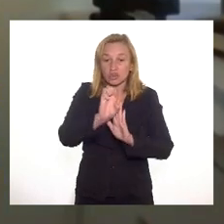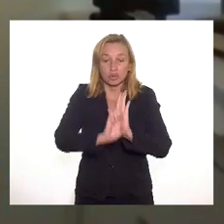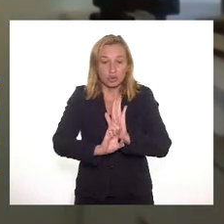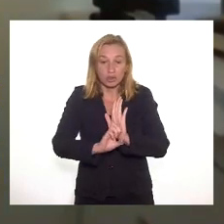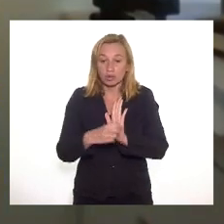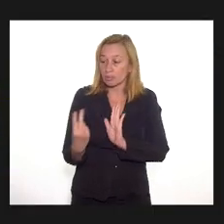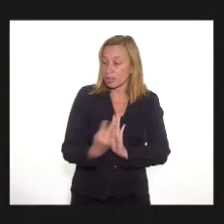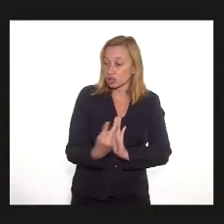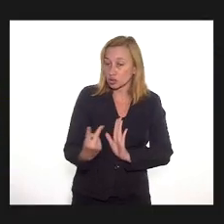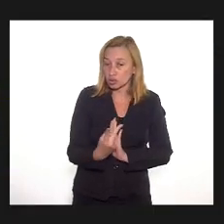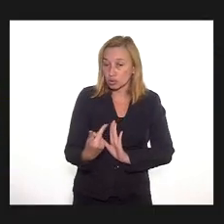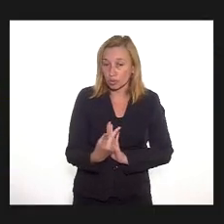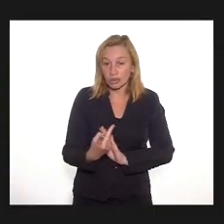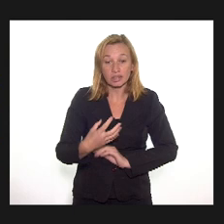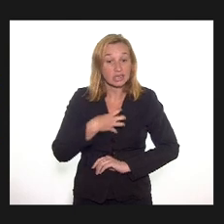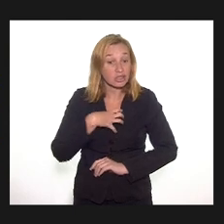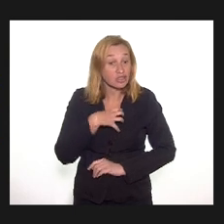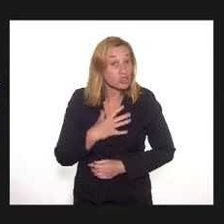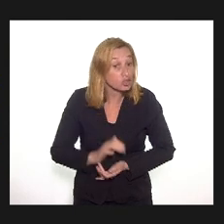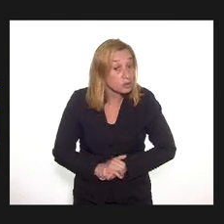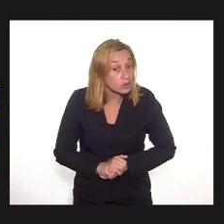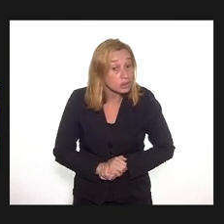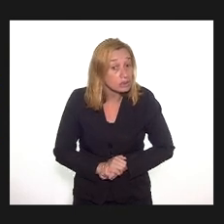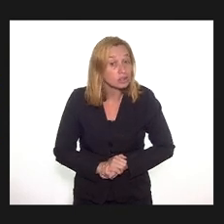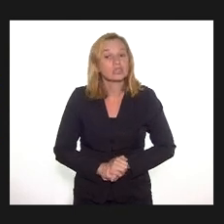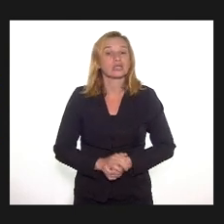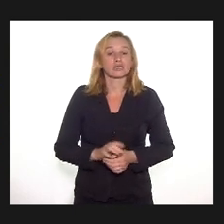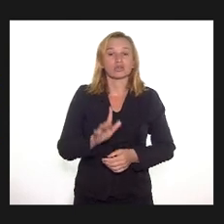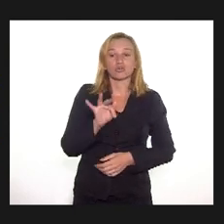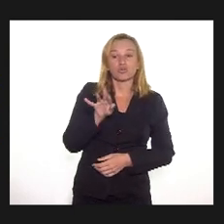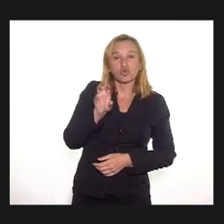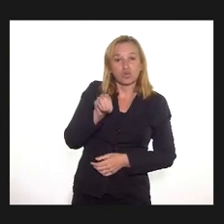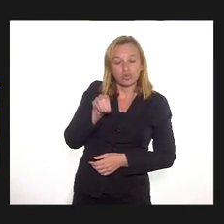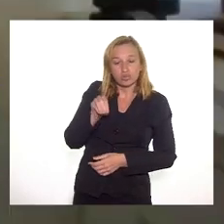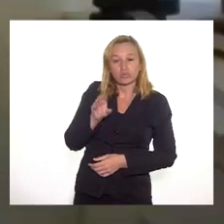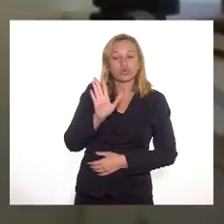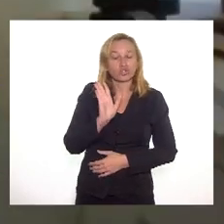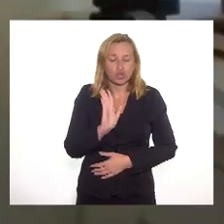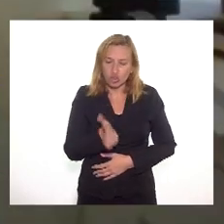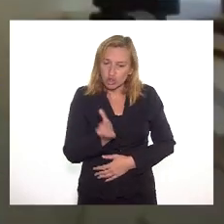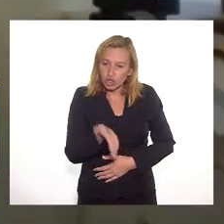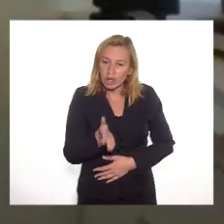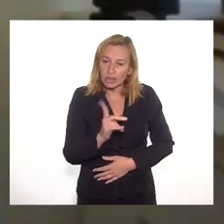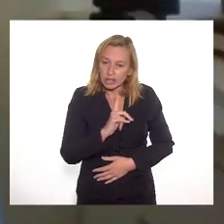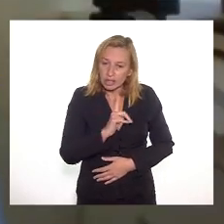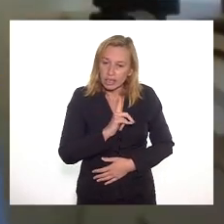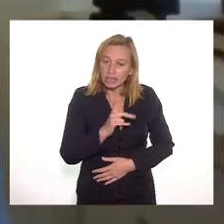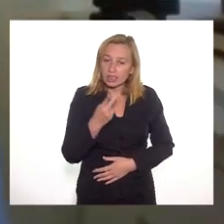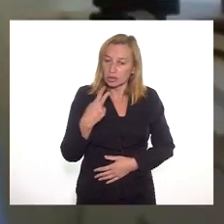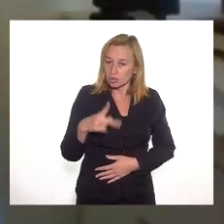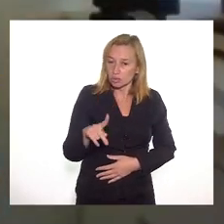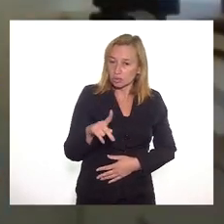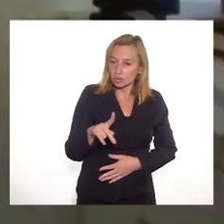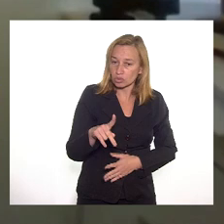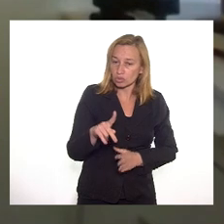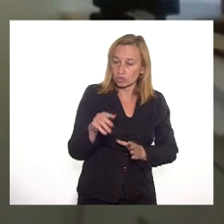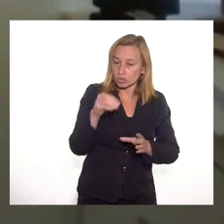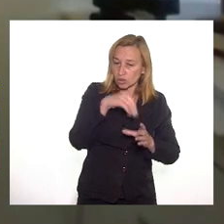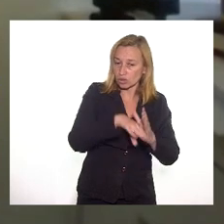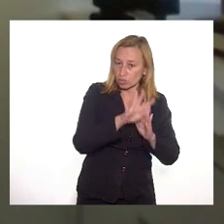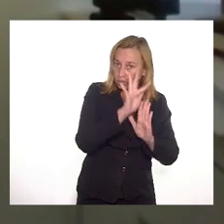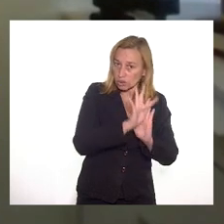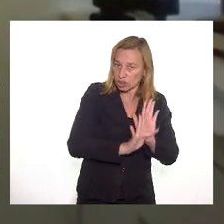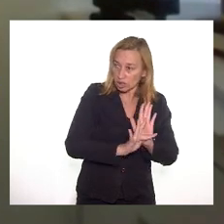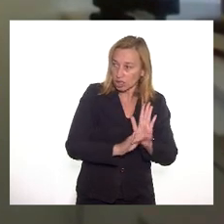as duas vertentes. Além do fundo já ter na sua redação